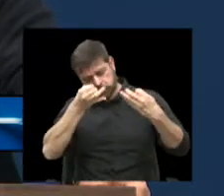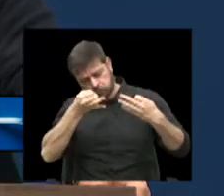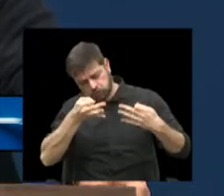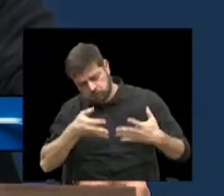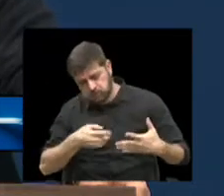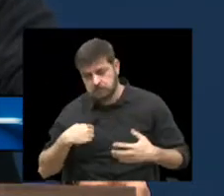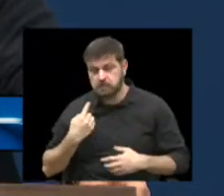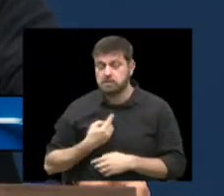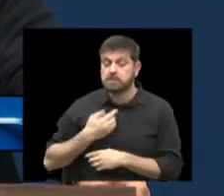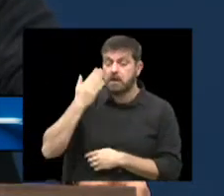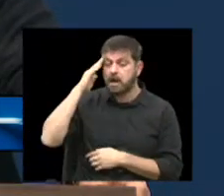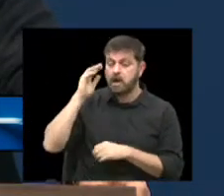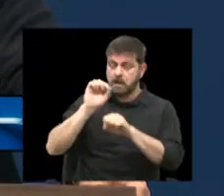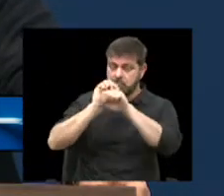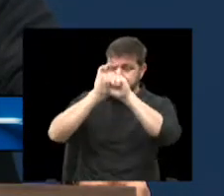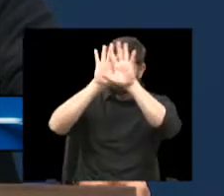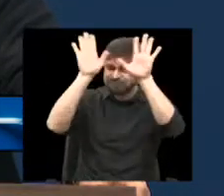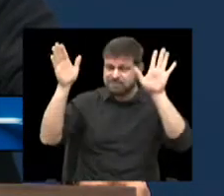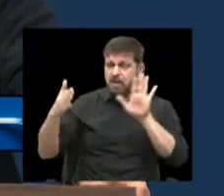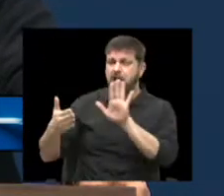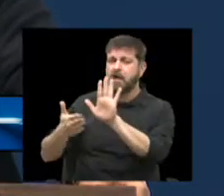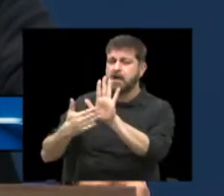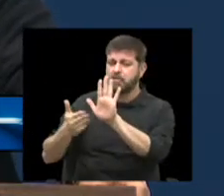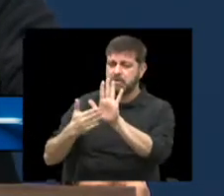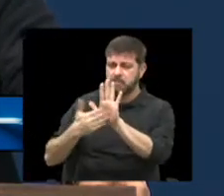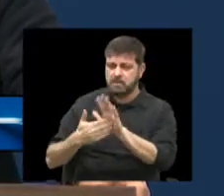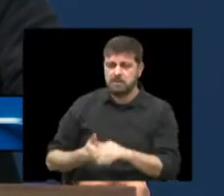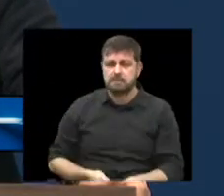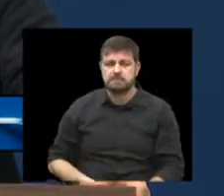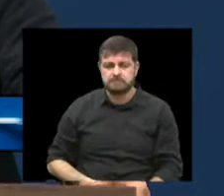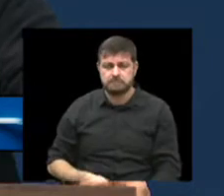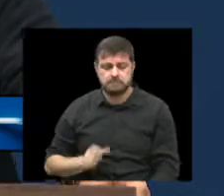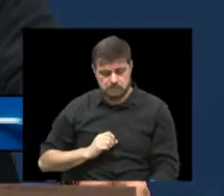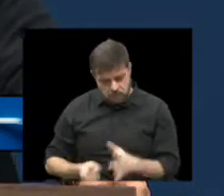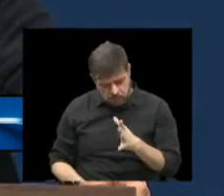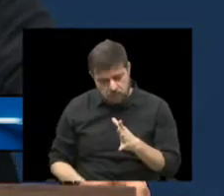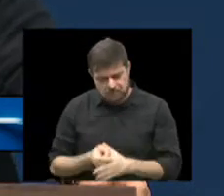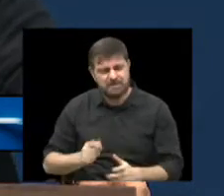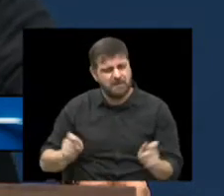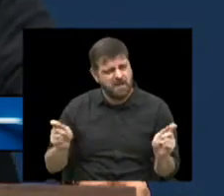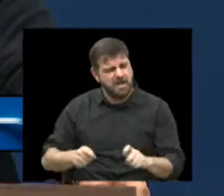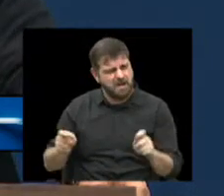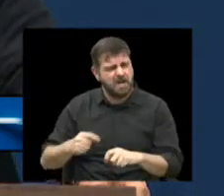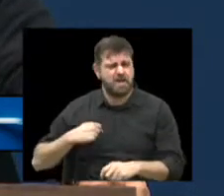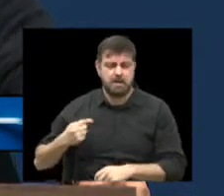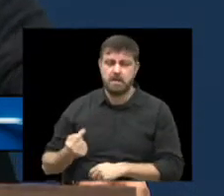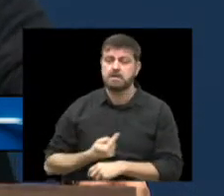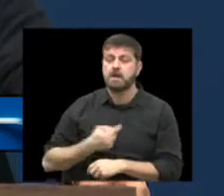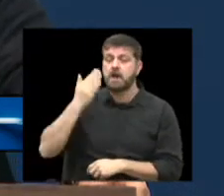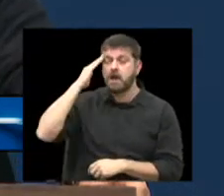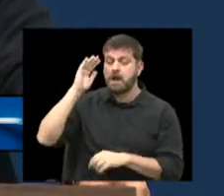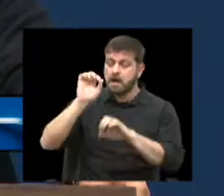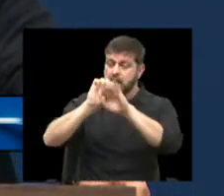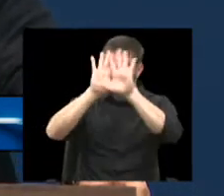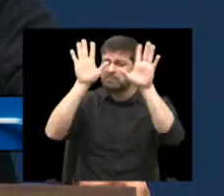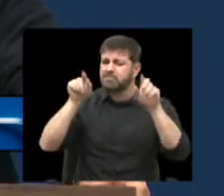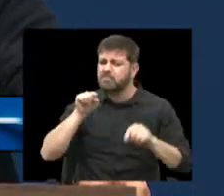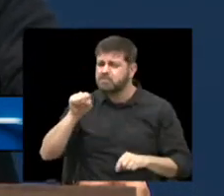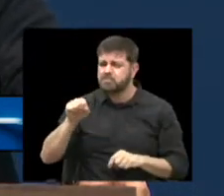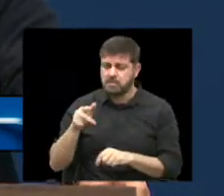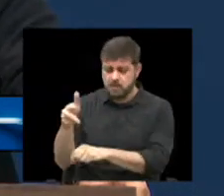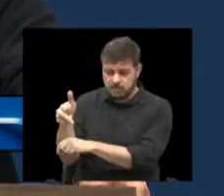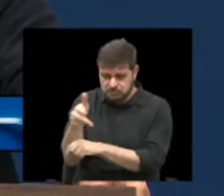sua fala, das suas propostas, e ele trouxe realmente, deu para nós compreendermos a importância